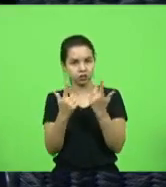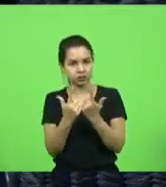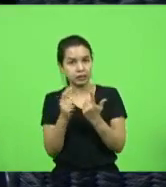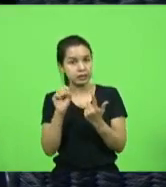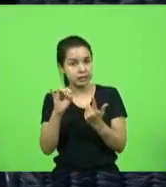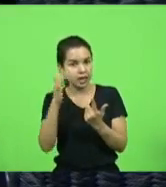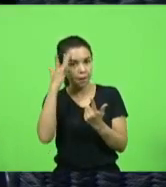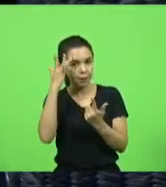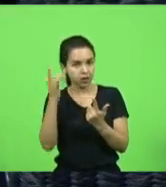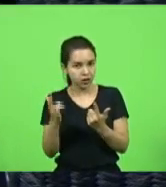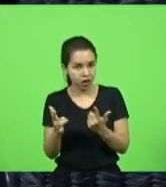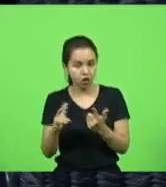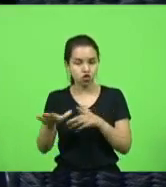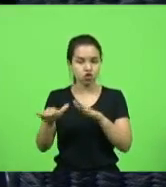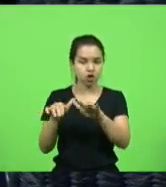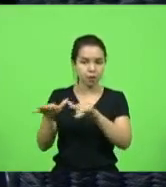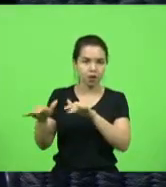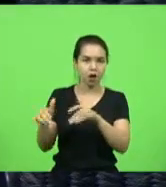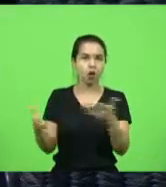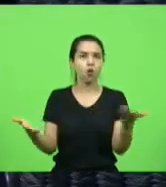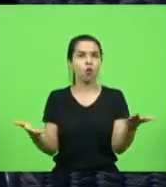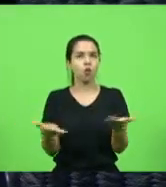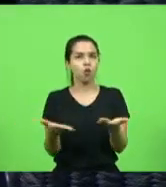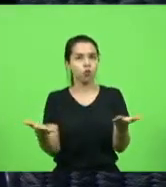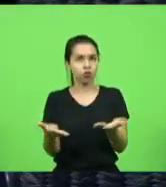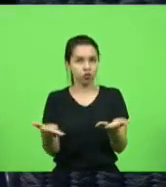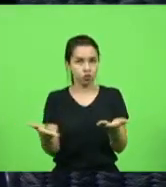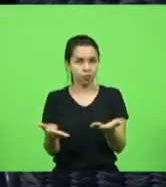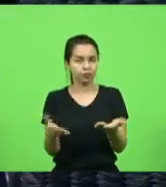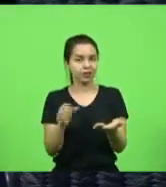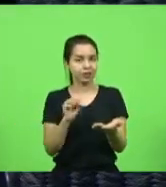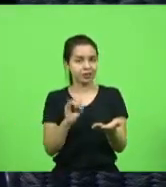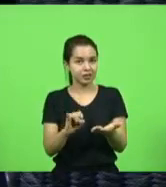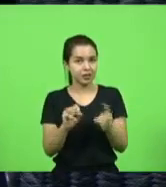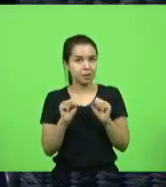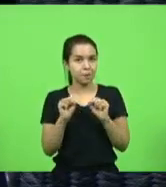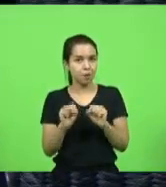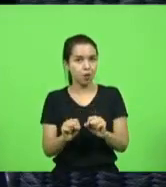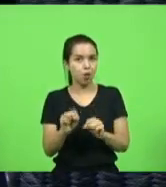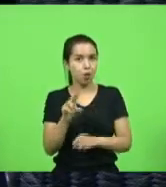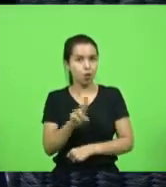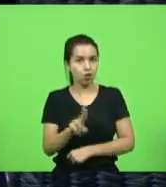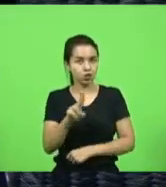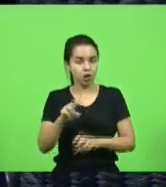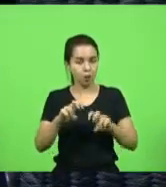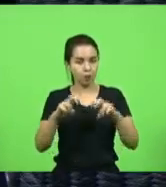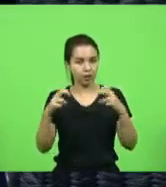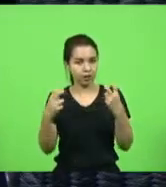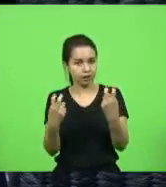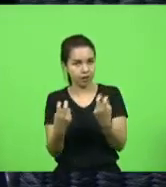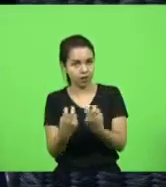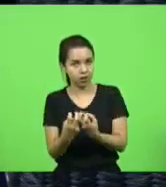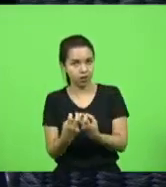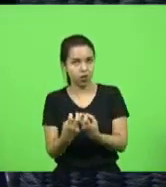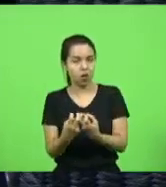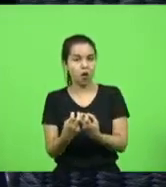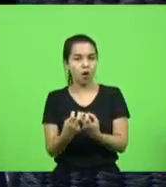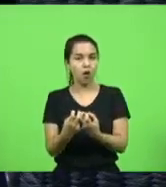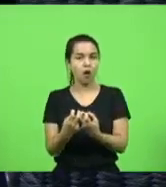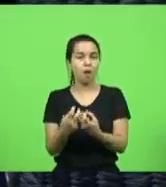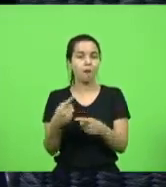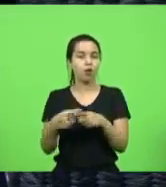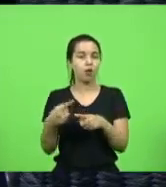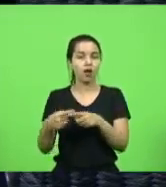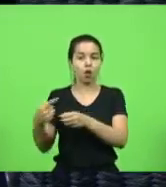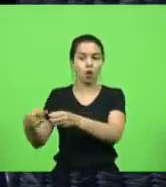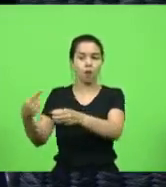no dia de hoje, será feita, e nós pudéssemos usar o plenário, já que as comissões não estão